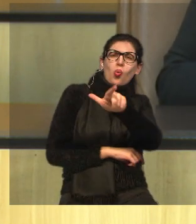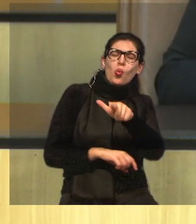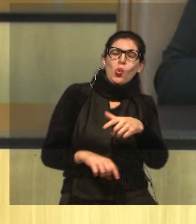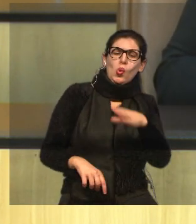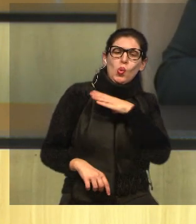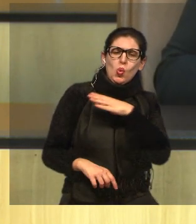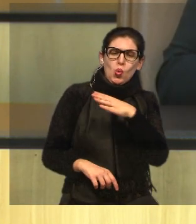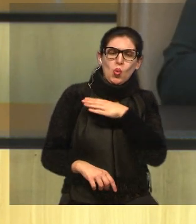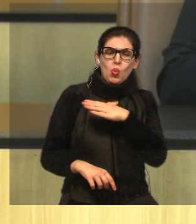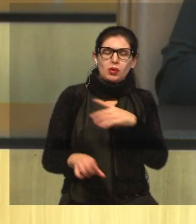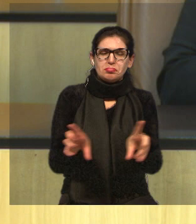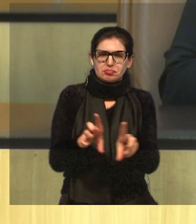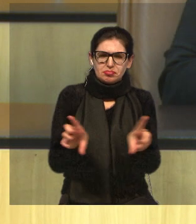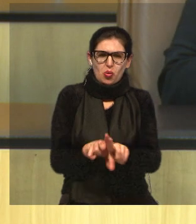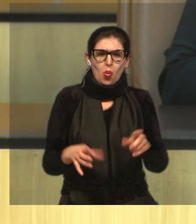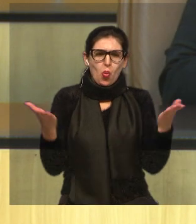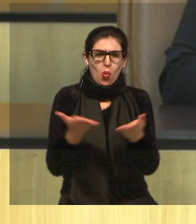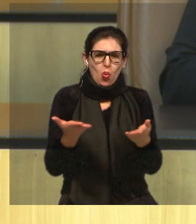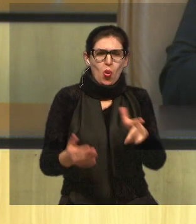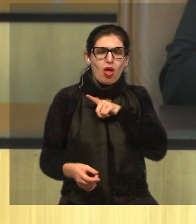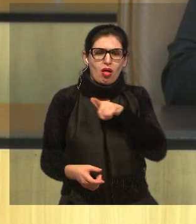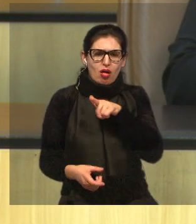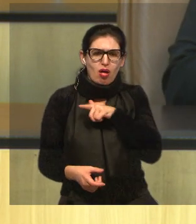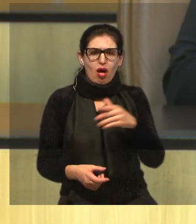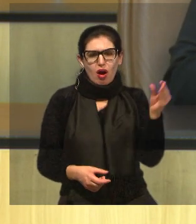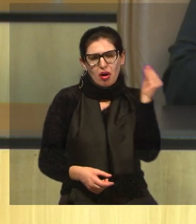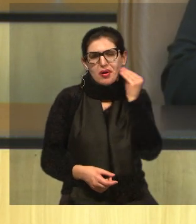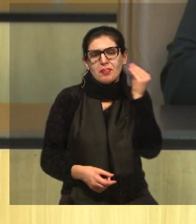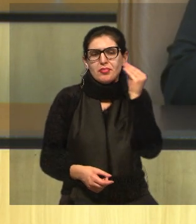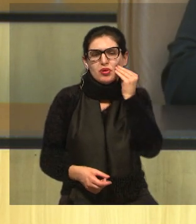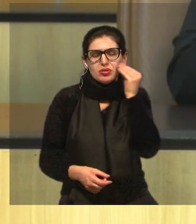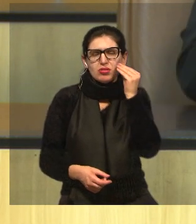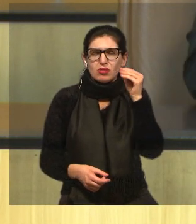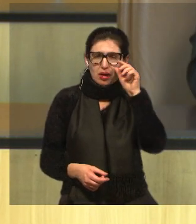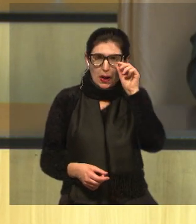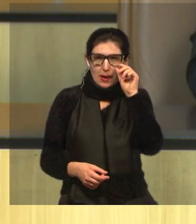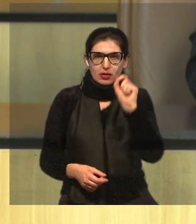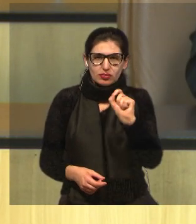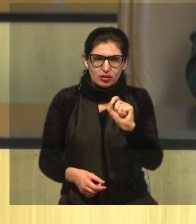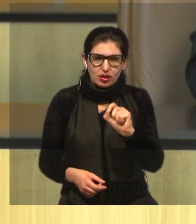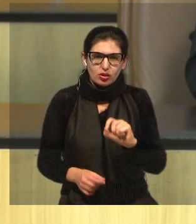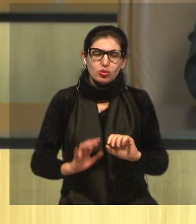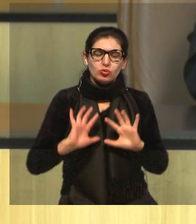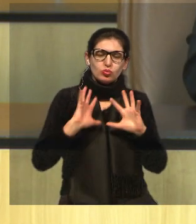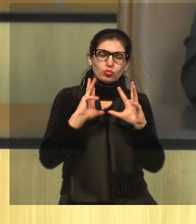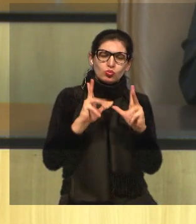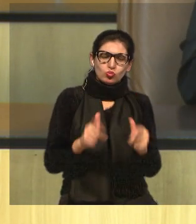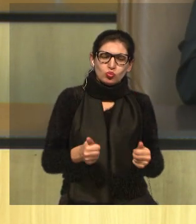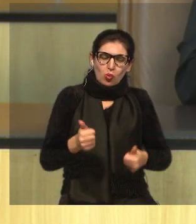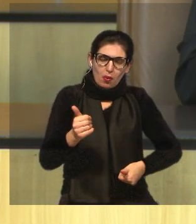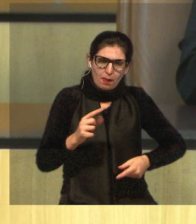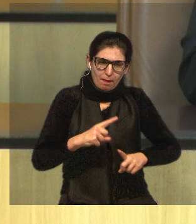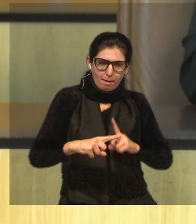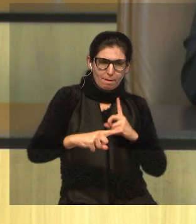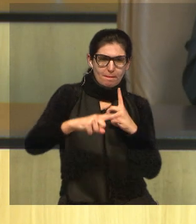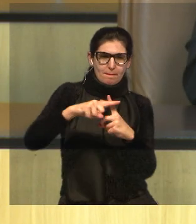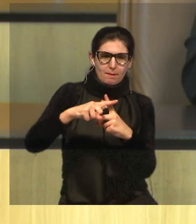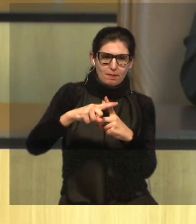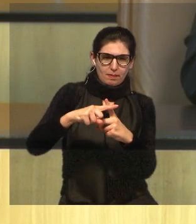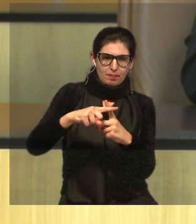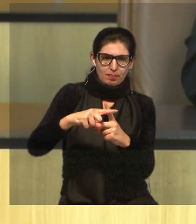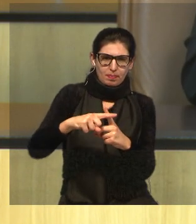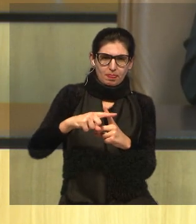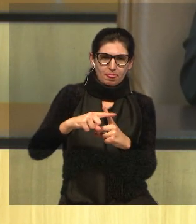cidades, e hoje nós temos a oportunidade de, nesse fluxo, ter um fluxo positivo, que é a arte urbana